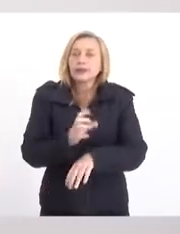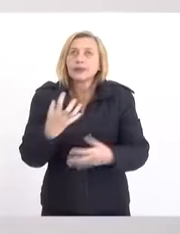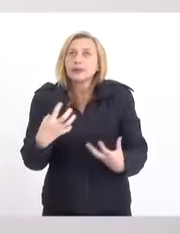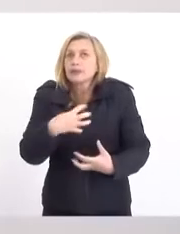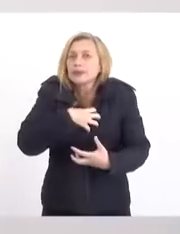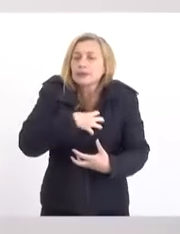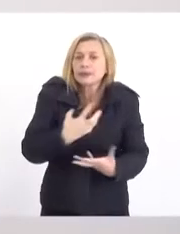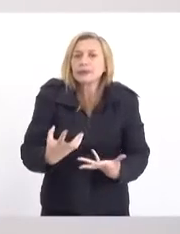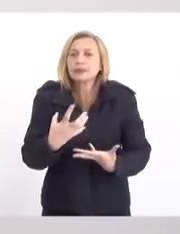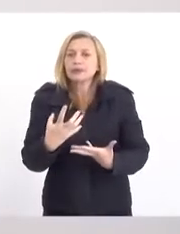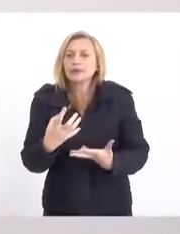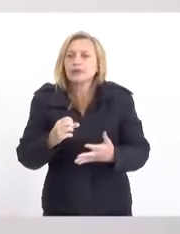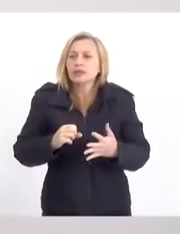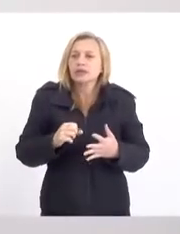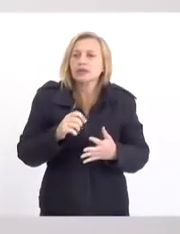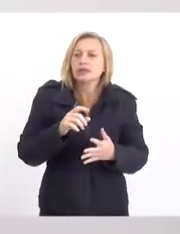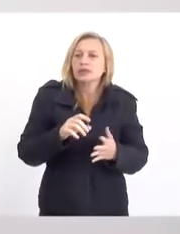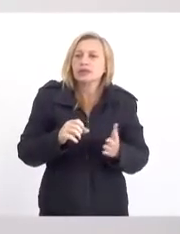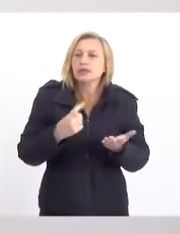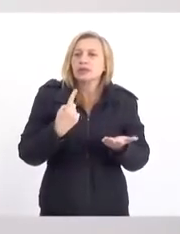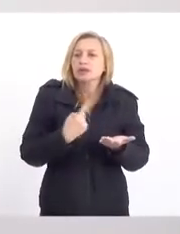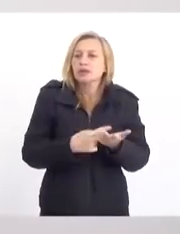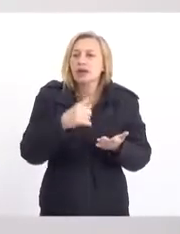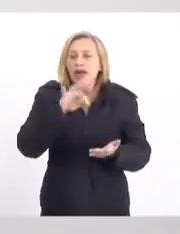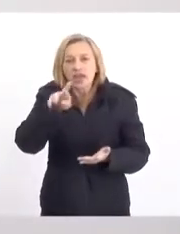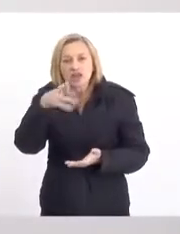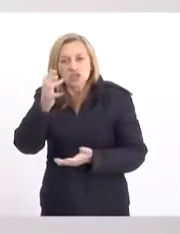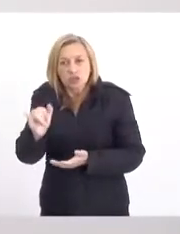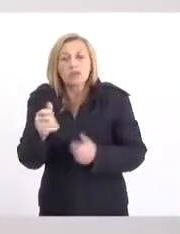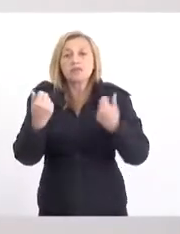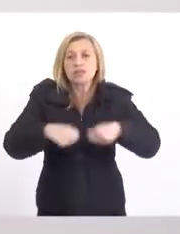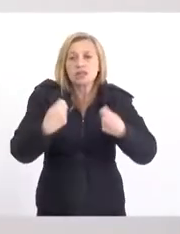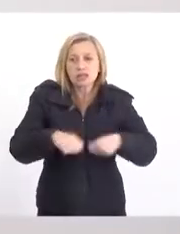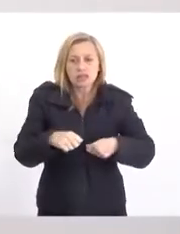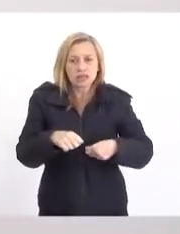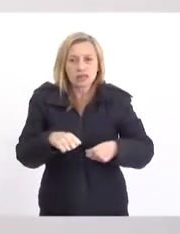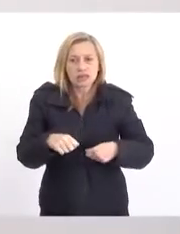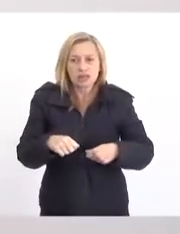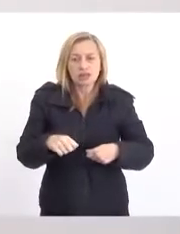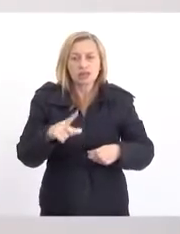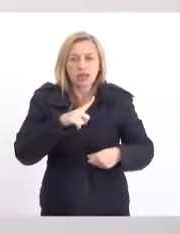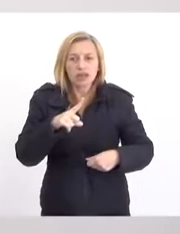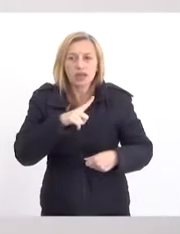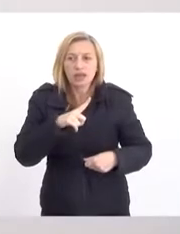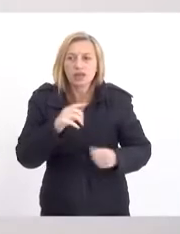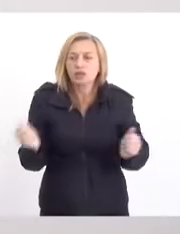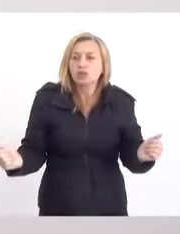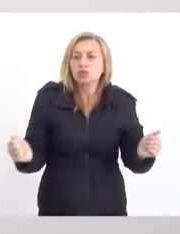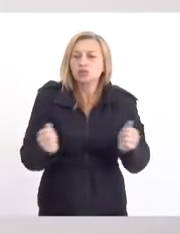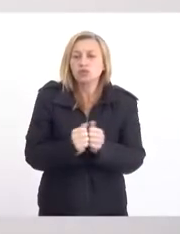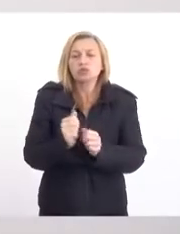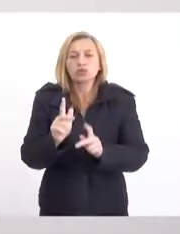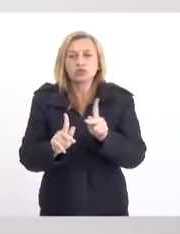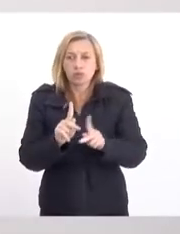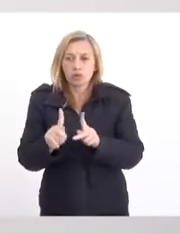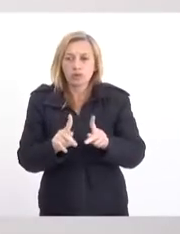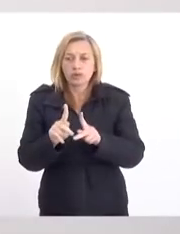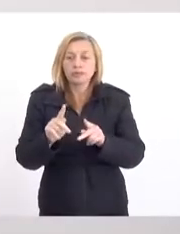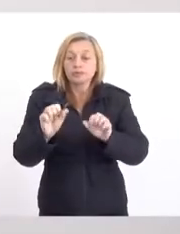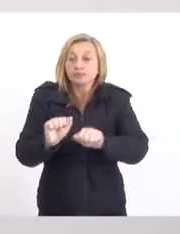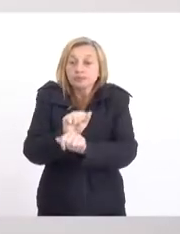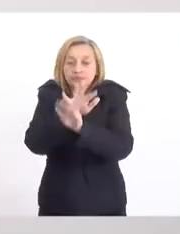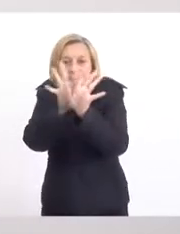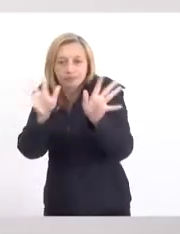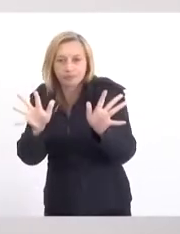sentido, o Pacto RJ precisa garantir a participação popular, a